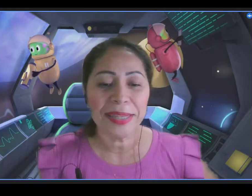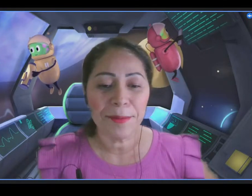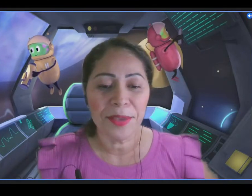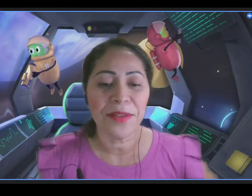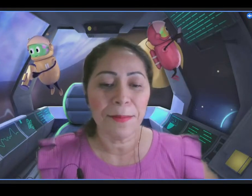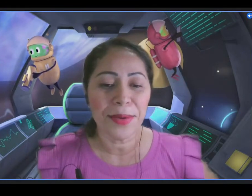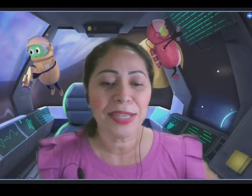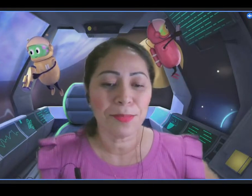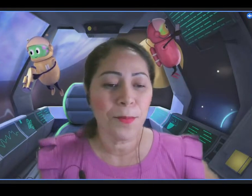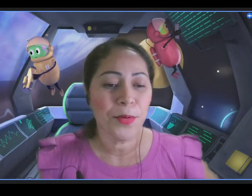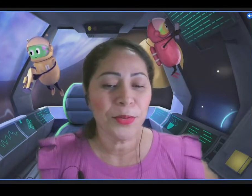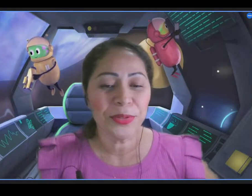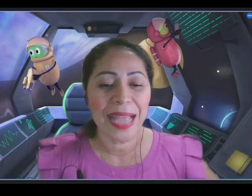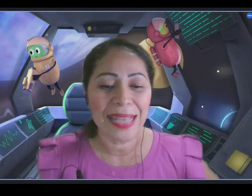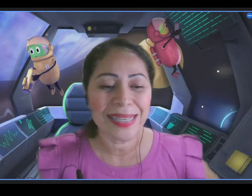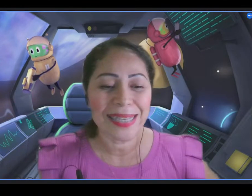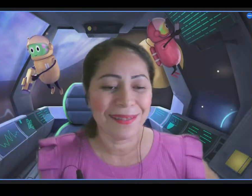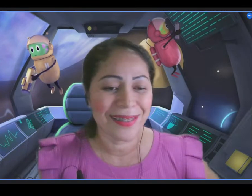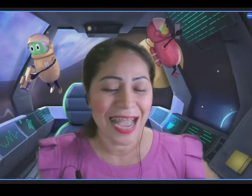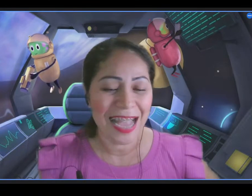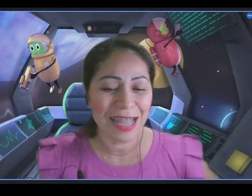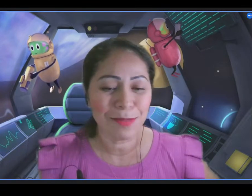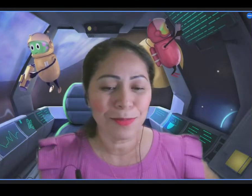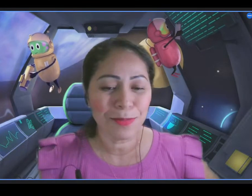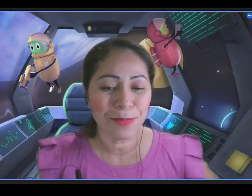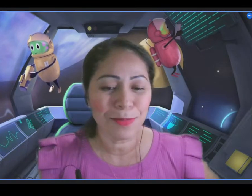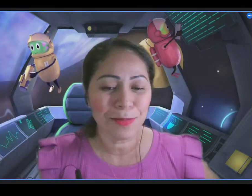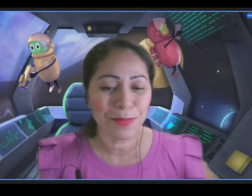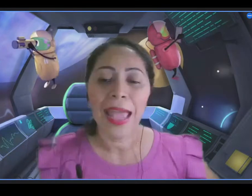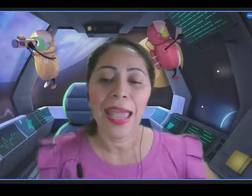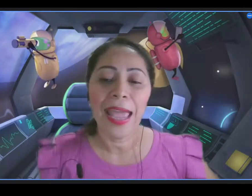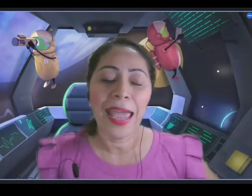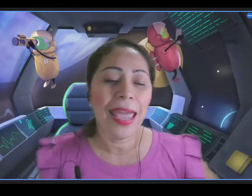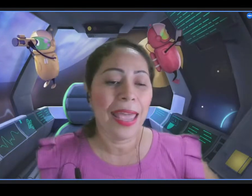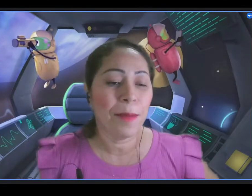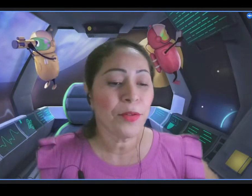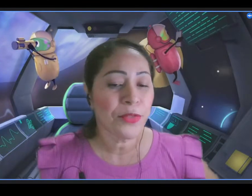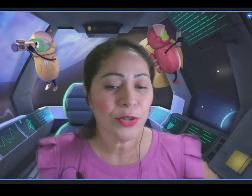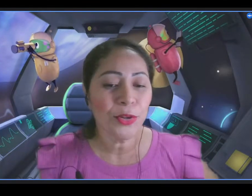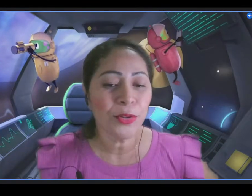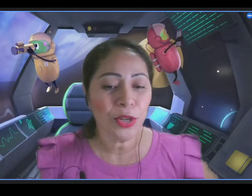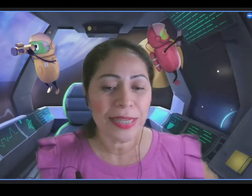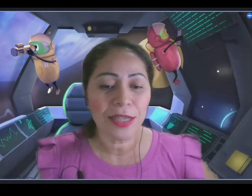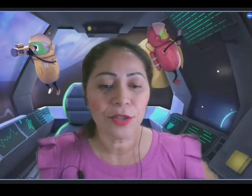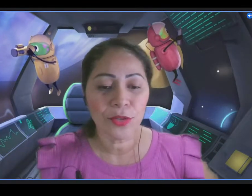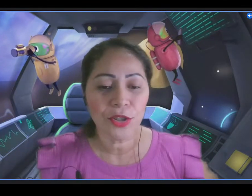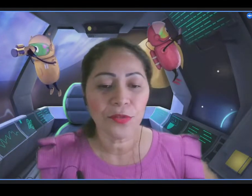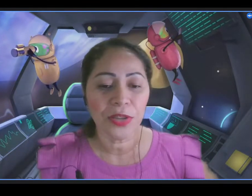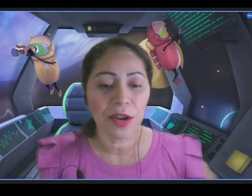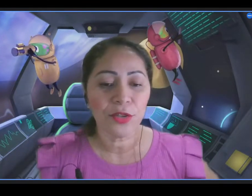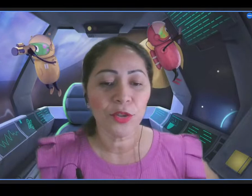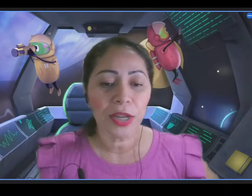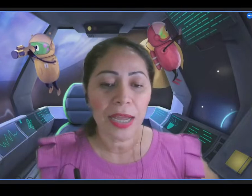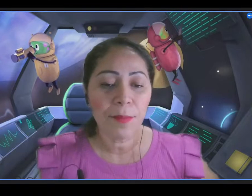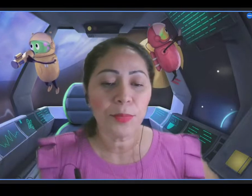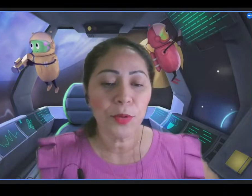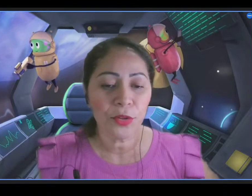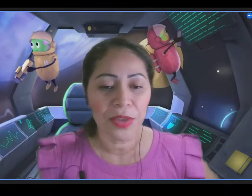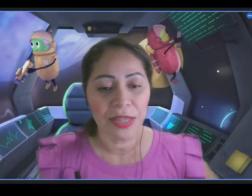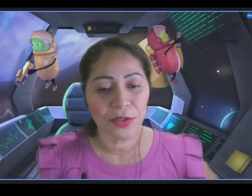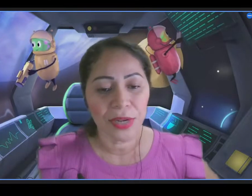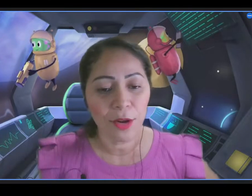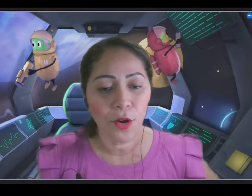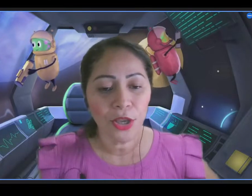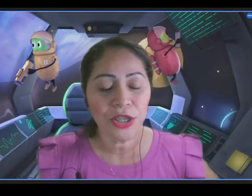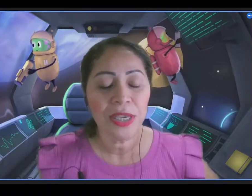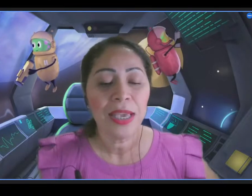que também vai participar um pouco das atividades. O professor Samuel é professor docente do Instituto Federal de Rondônia, campus Porto Velho,